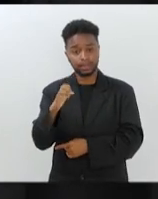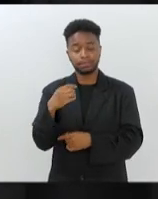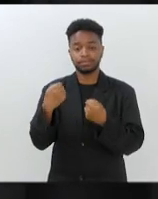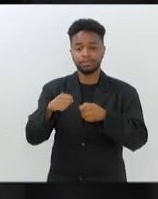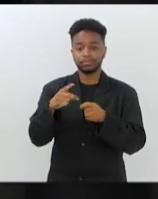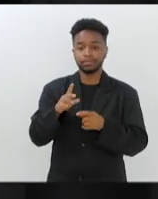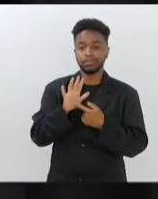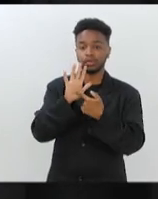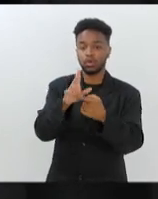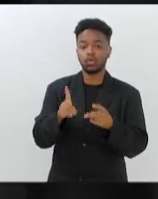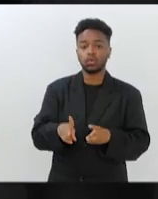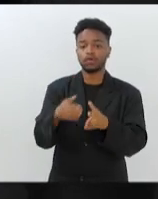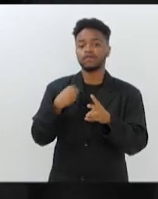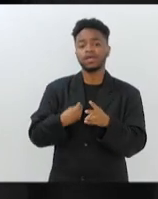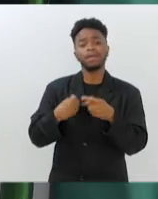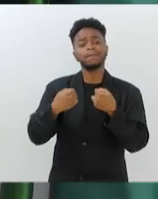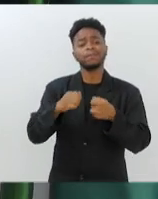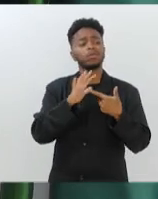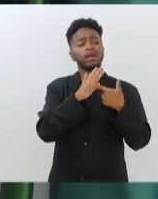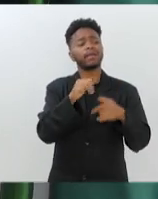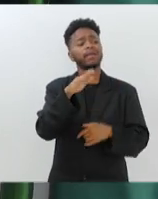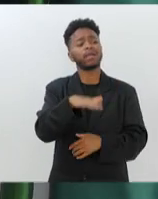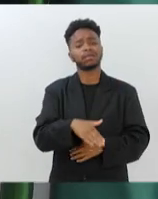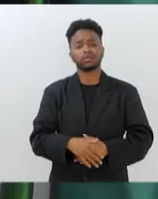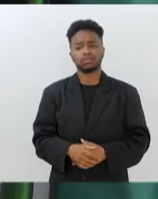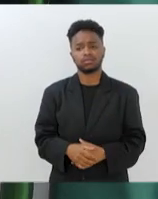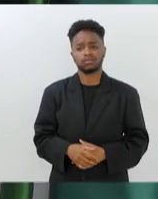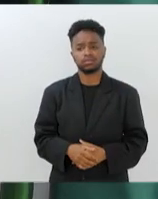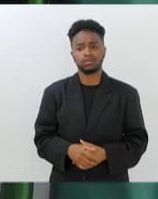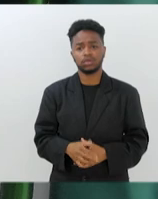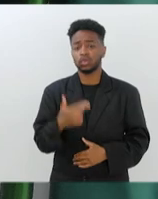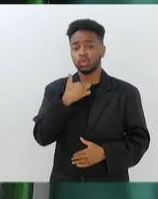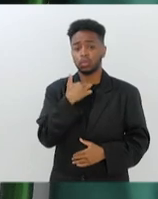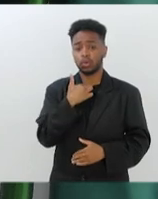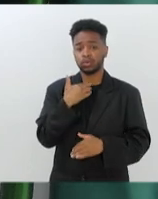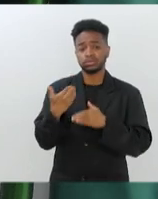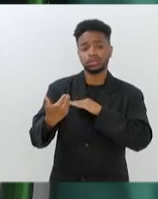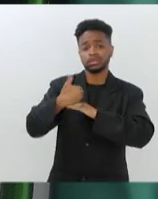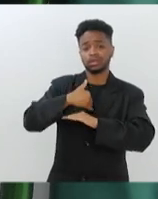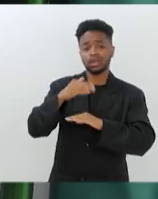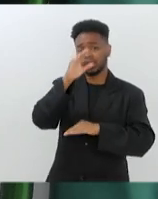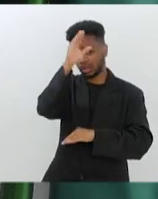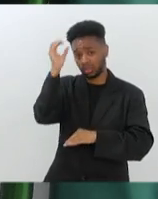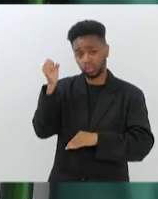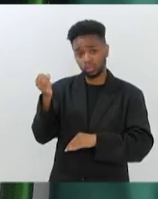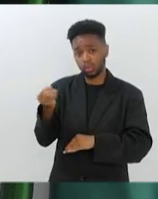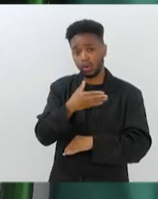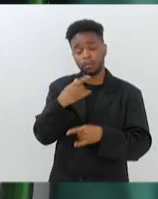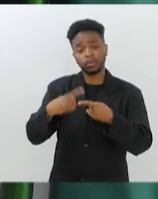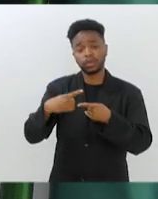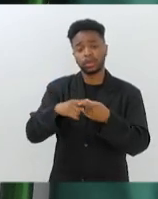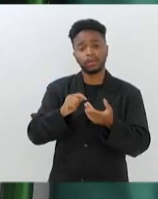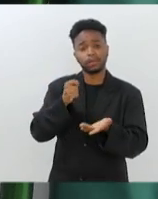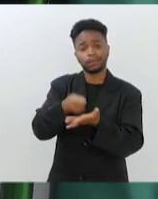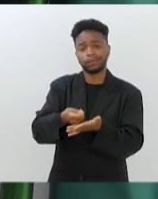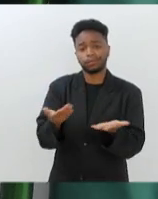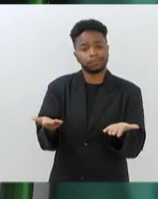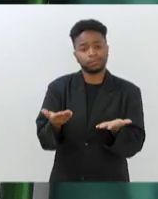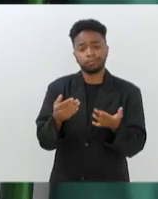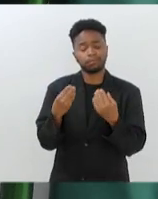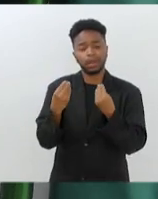sim precisa mostrar para quem a gentea não pode capitar mais clientes Qual o intuito desses patrocínios Qual o retorno